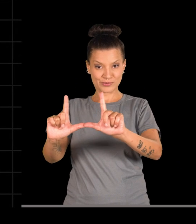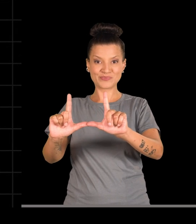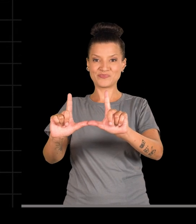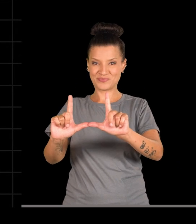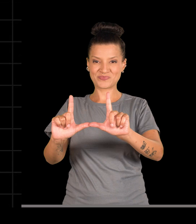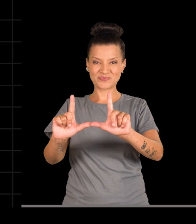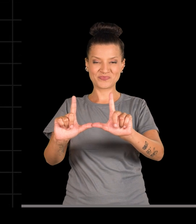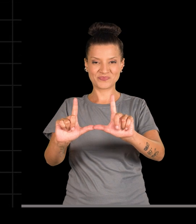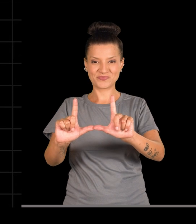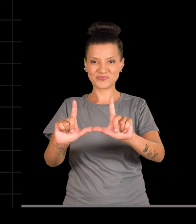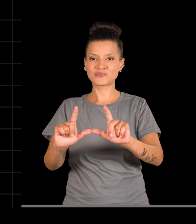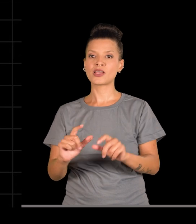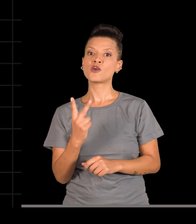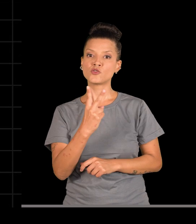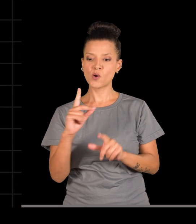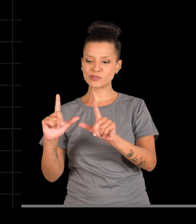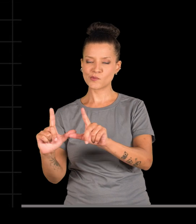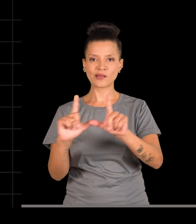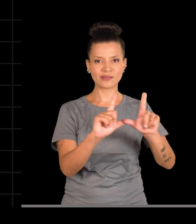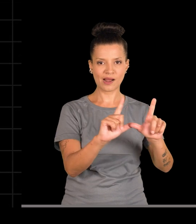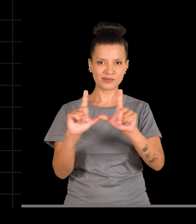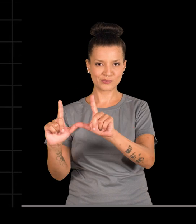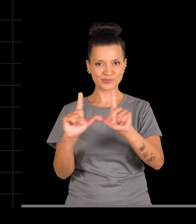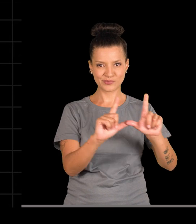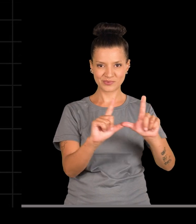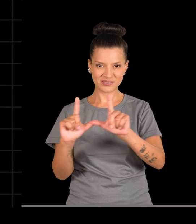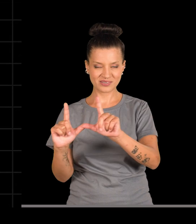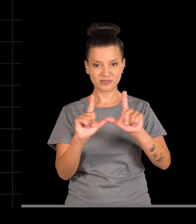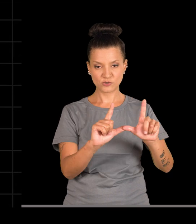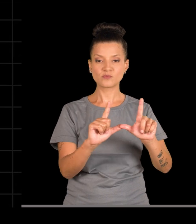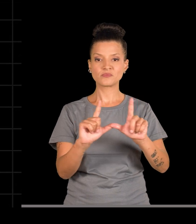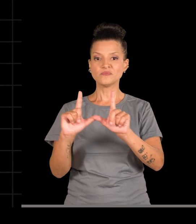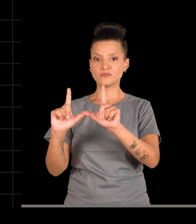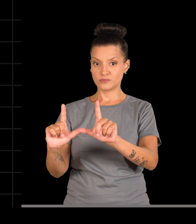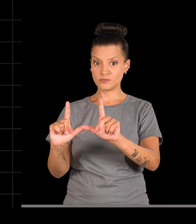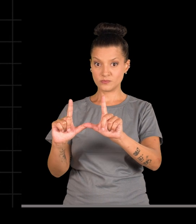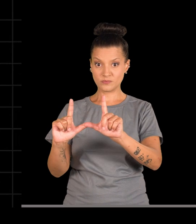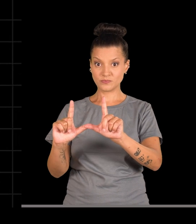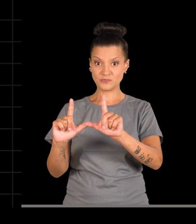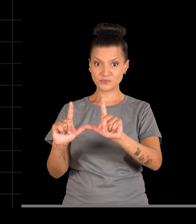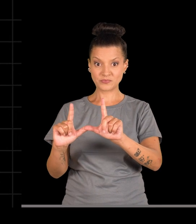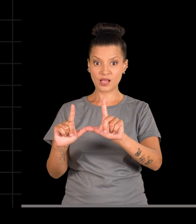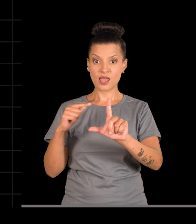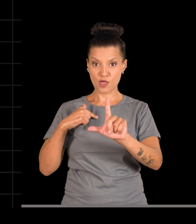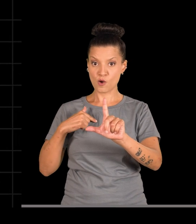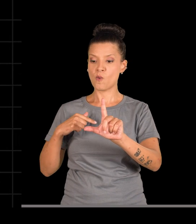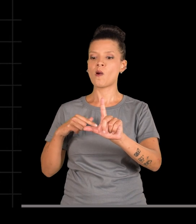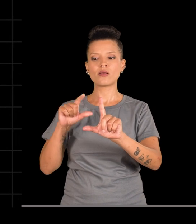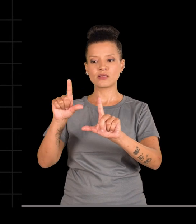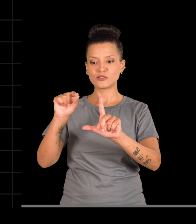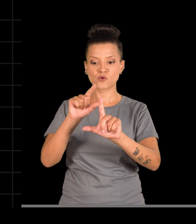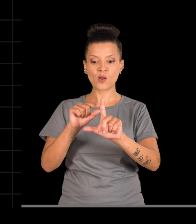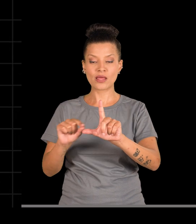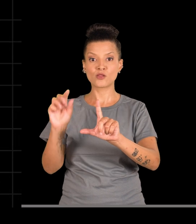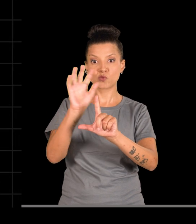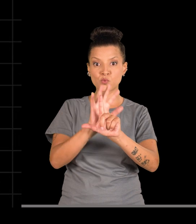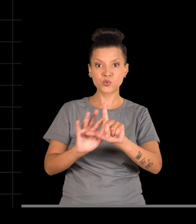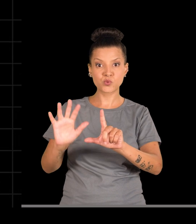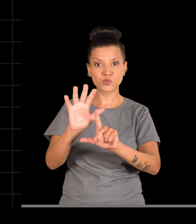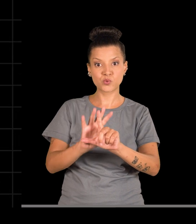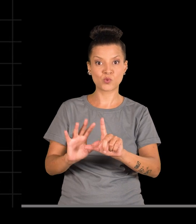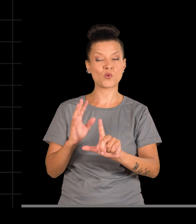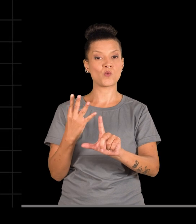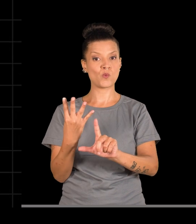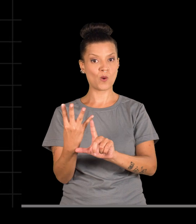um inteiro e esse quadradão aqui representa outro inteiro. Tenho 2 inteiros ali, e aí é o seguinte, eu pego esse inteiro todo, beleza? Eu